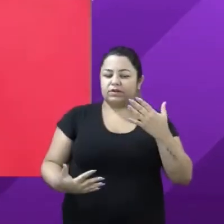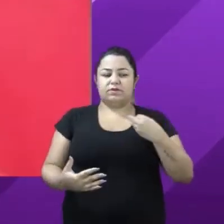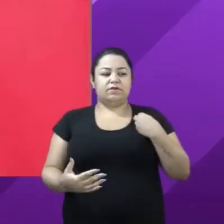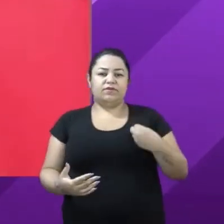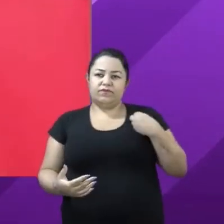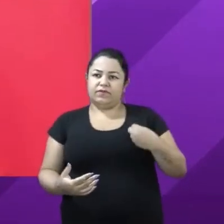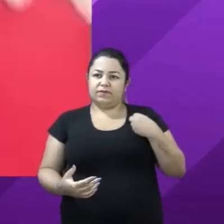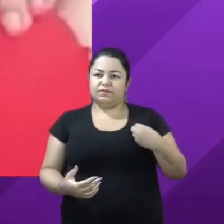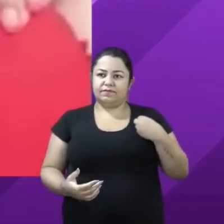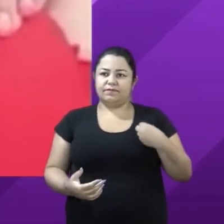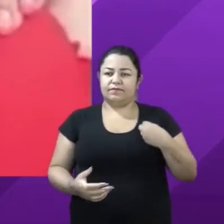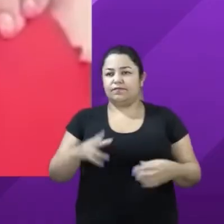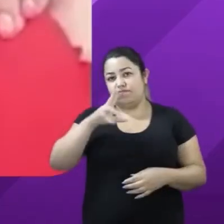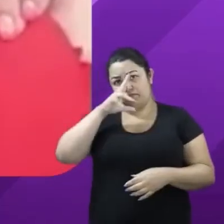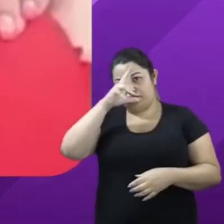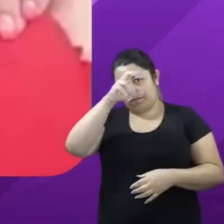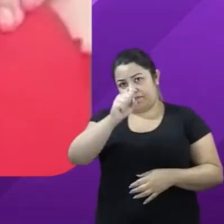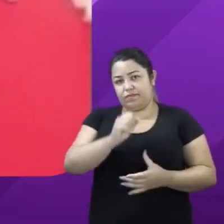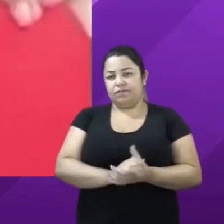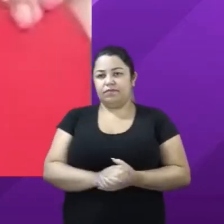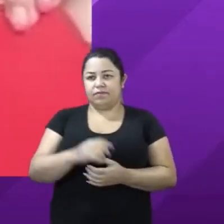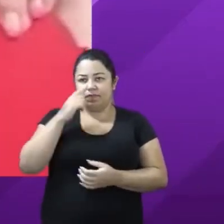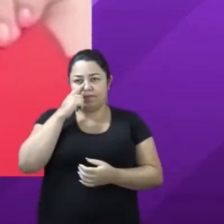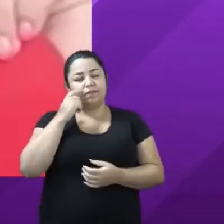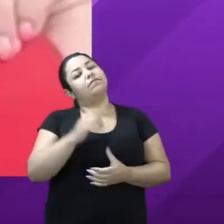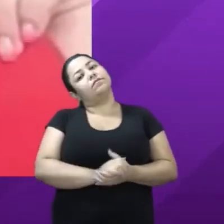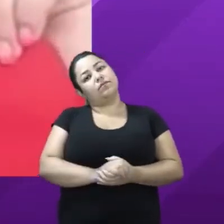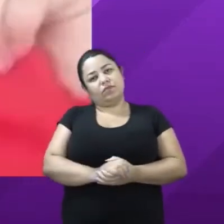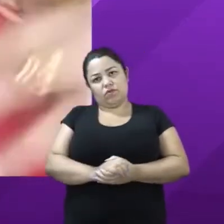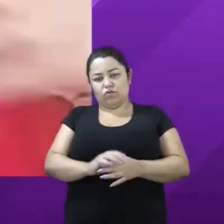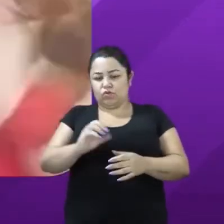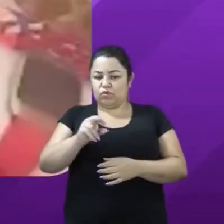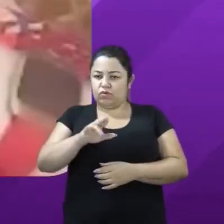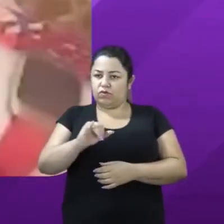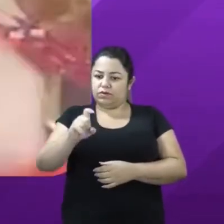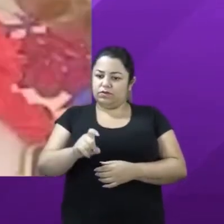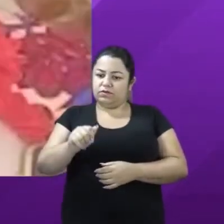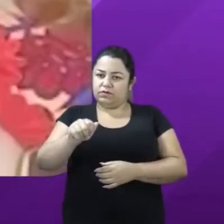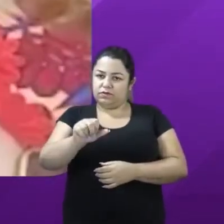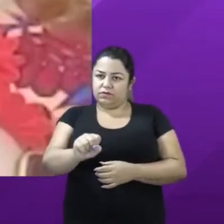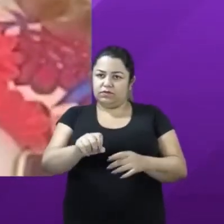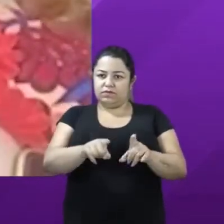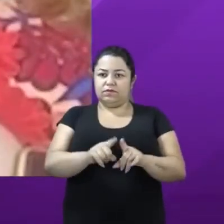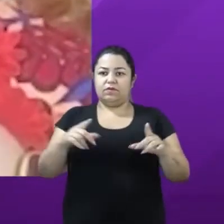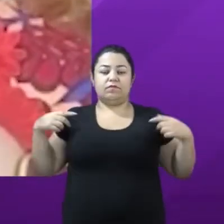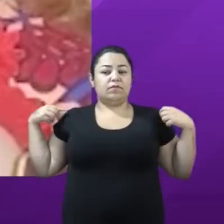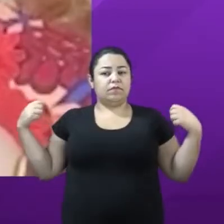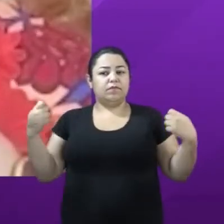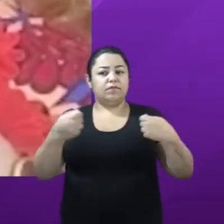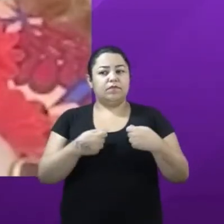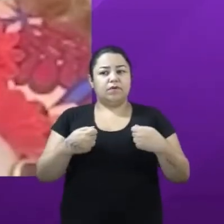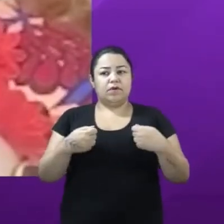vida, a cor da força, a cor do orixá Oiá. Esse manto para a gente da confraria